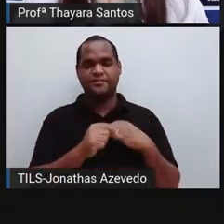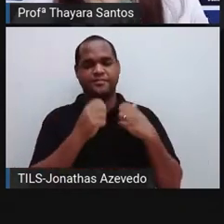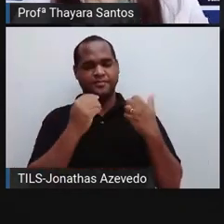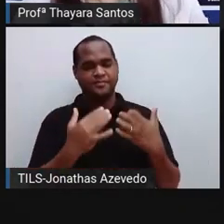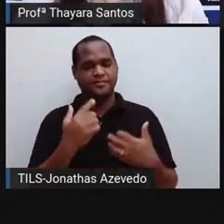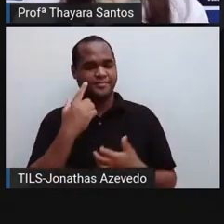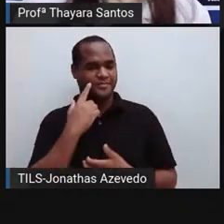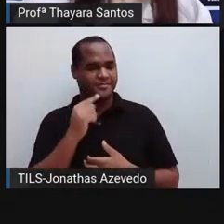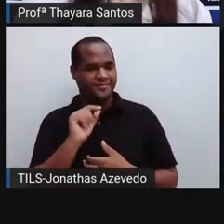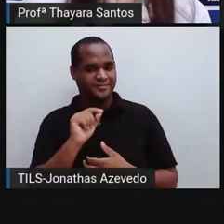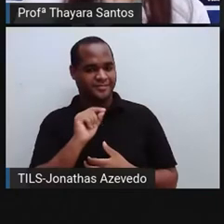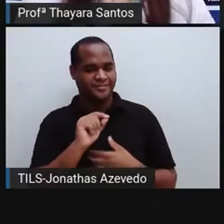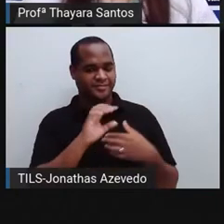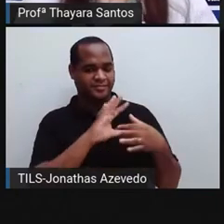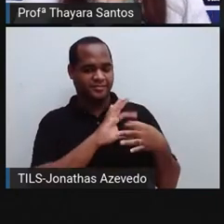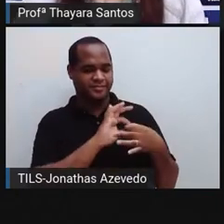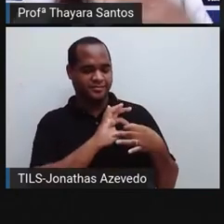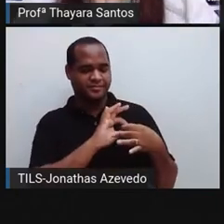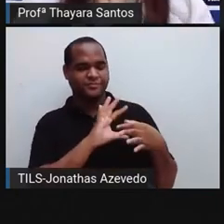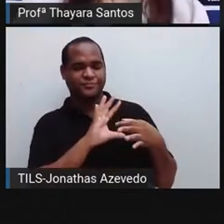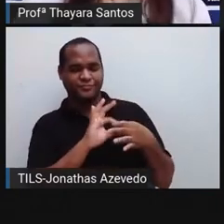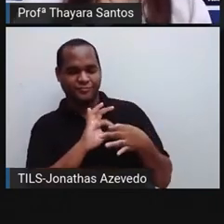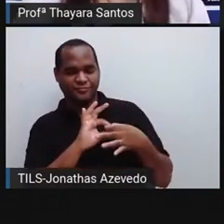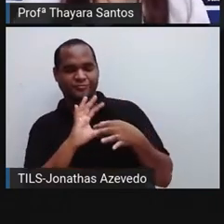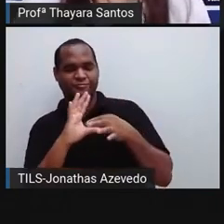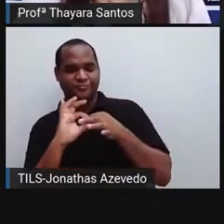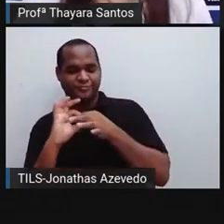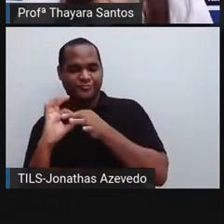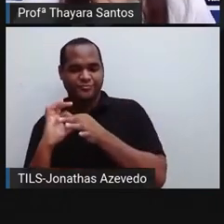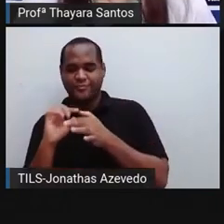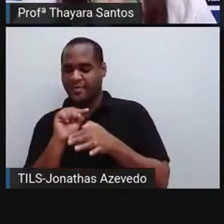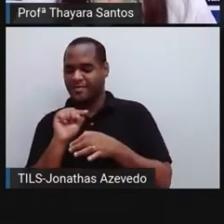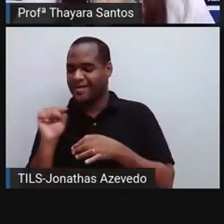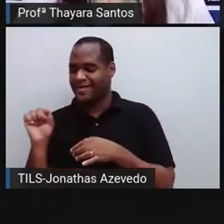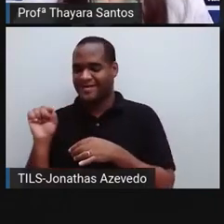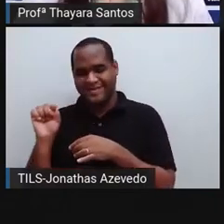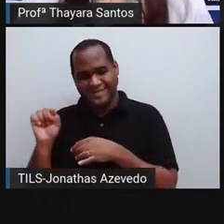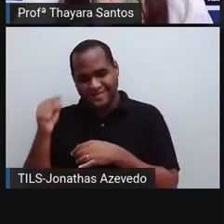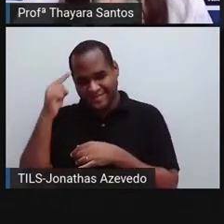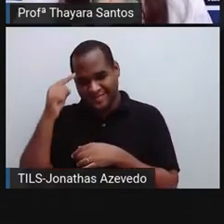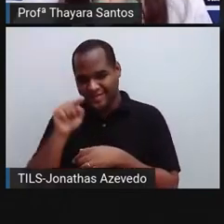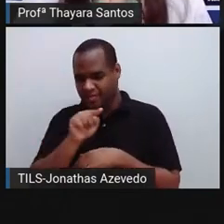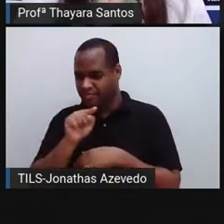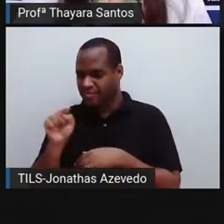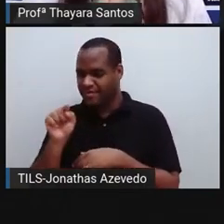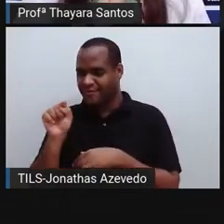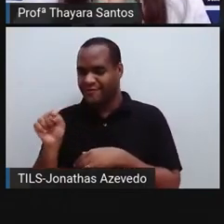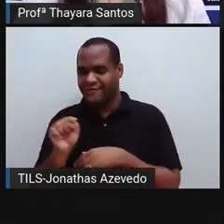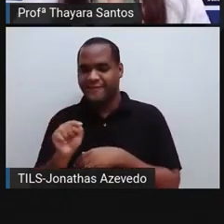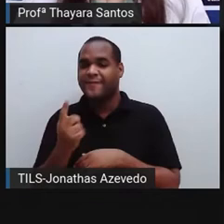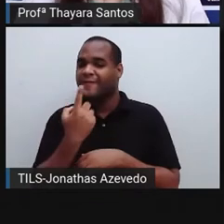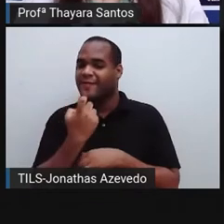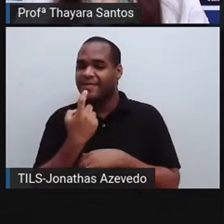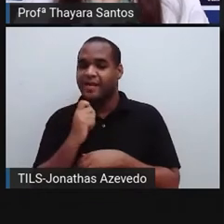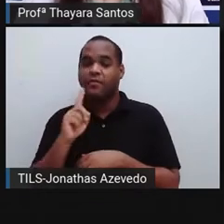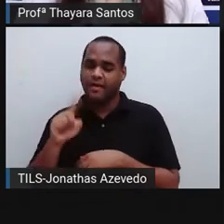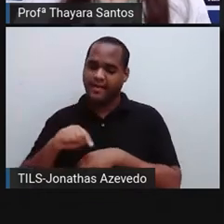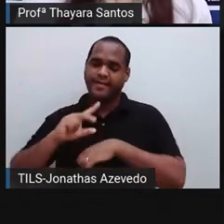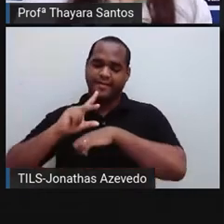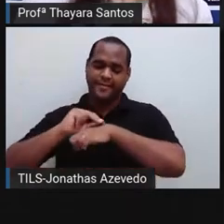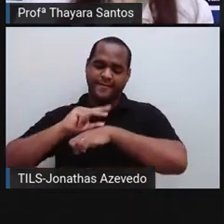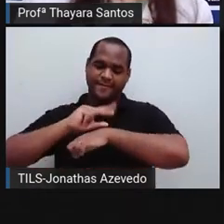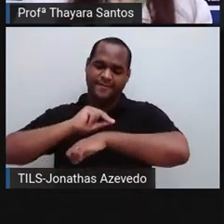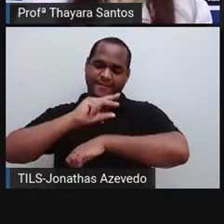sempre estão para o organismo que vai se alimentar daquele outro organismo. Então, a ponta da seta está para o gafanhoto, porque o gafanhoto